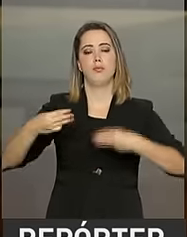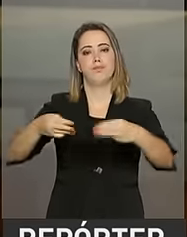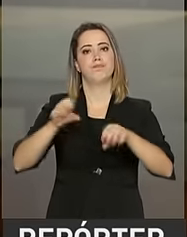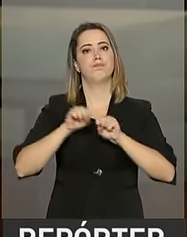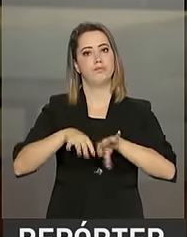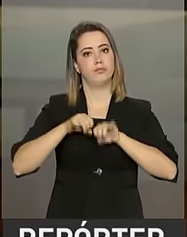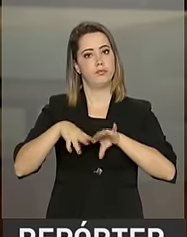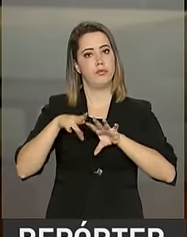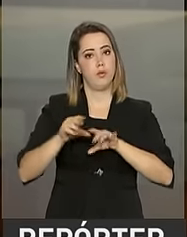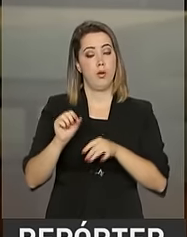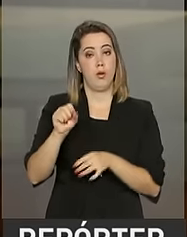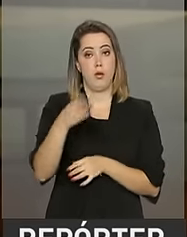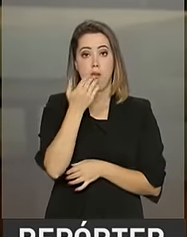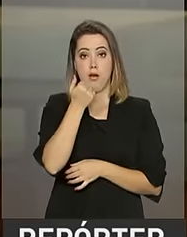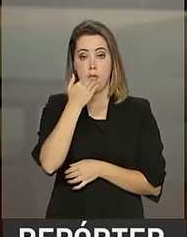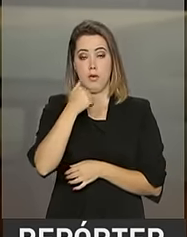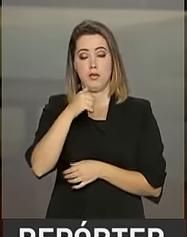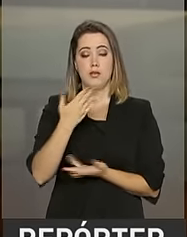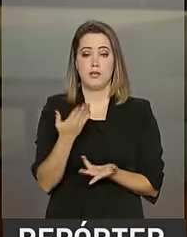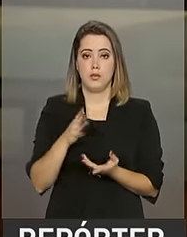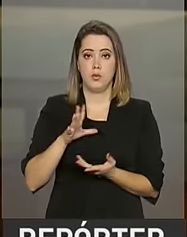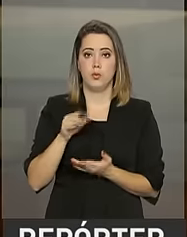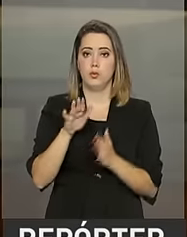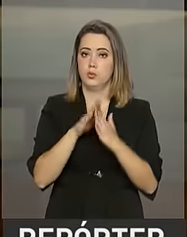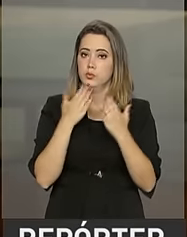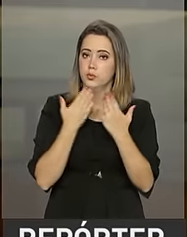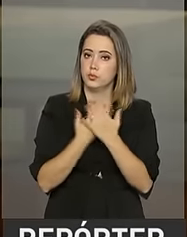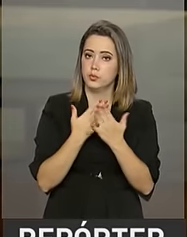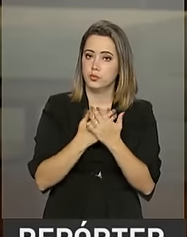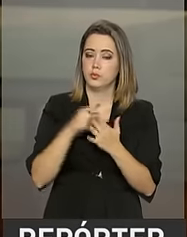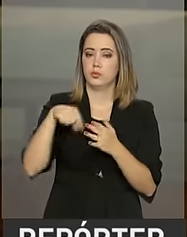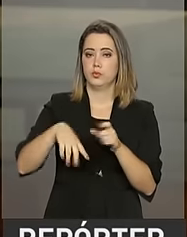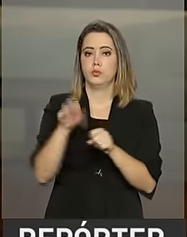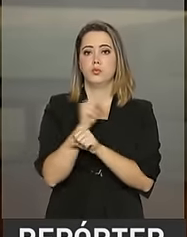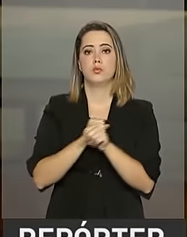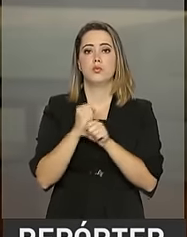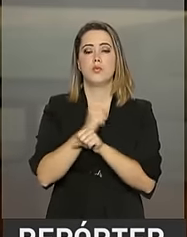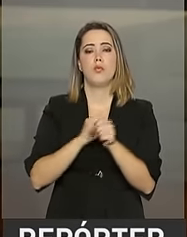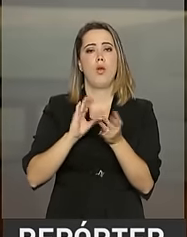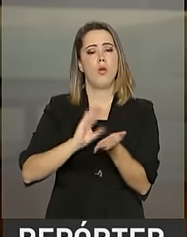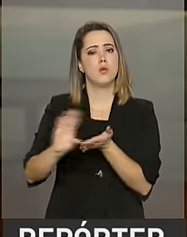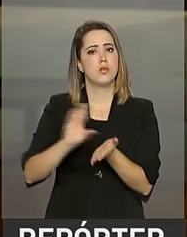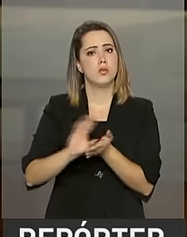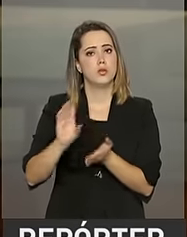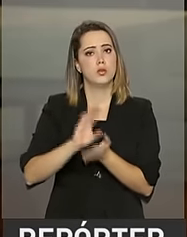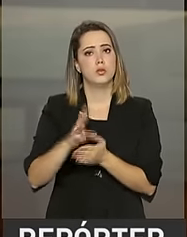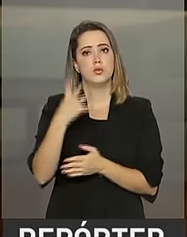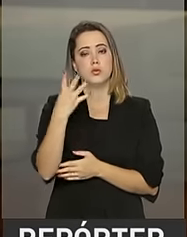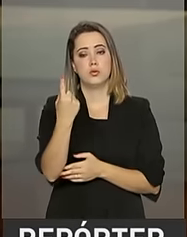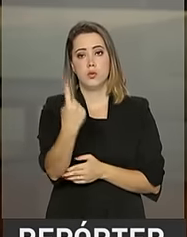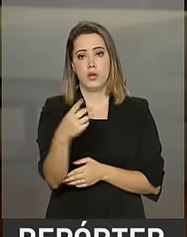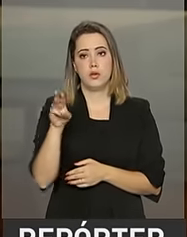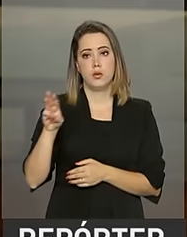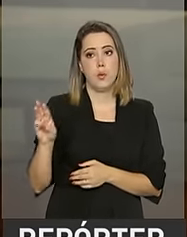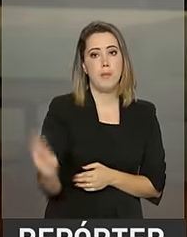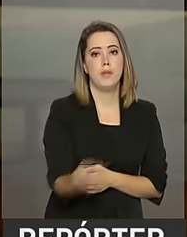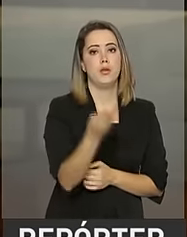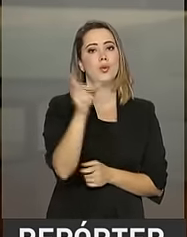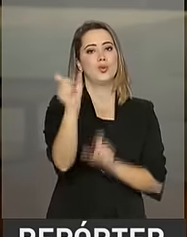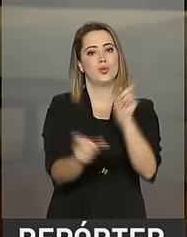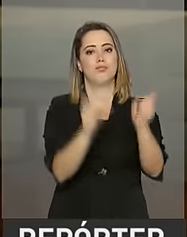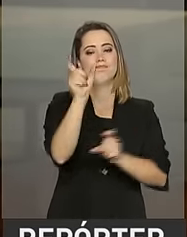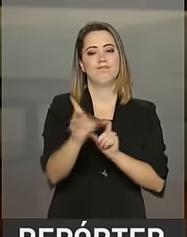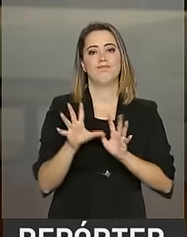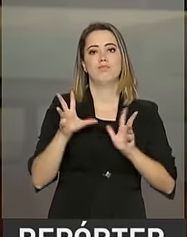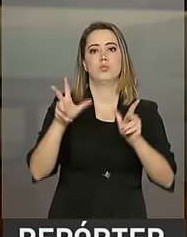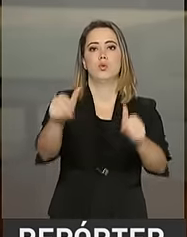Educação para o programa nacional de alimentação escolar este ano os recursos vão atender 41 milhões de estudantes em todo